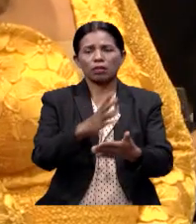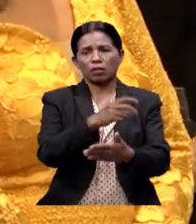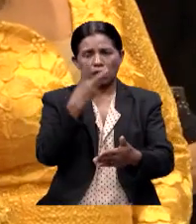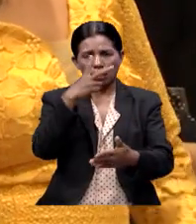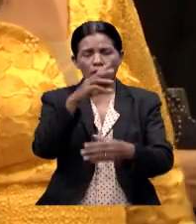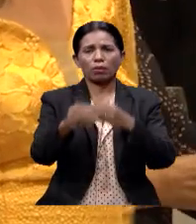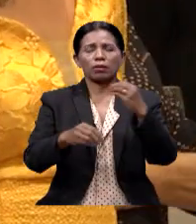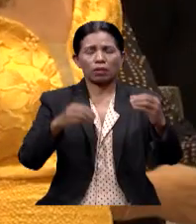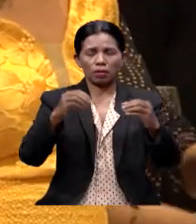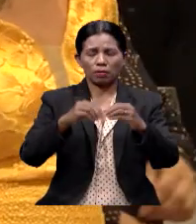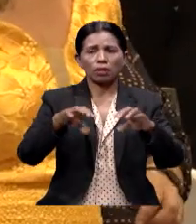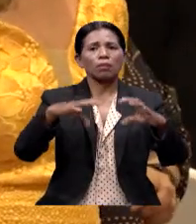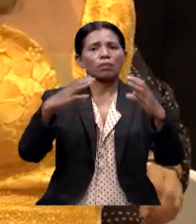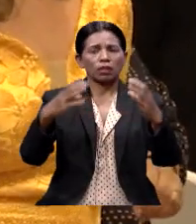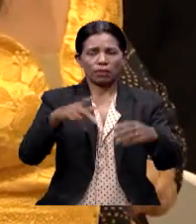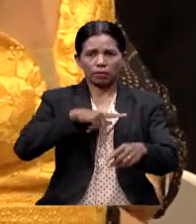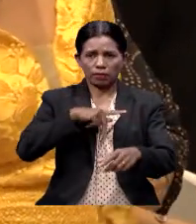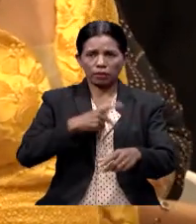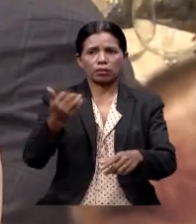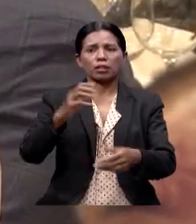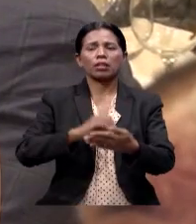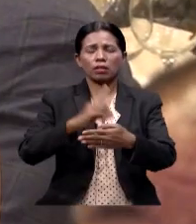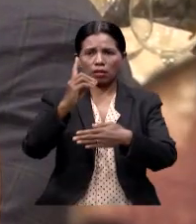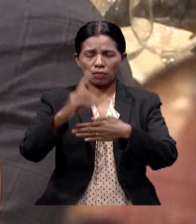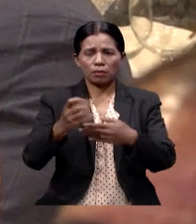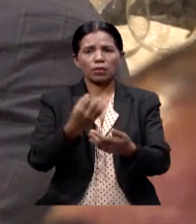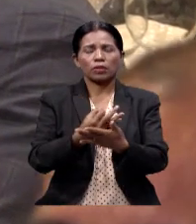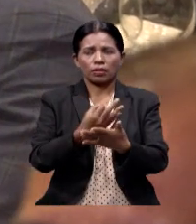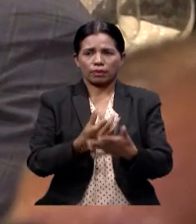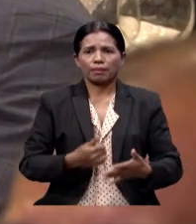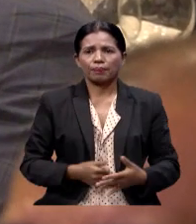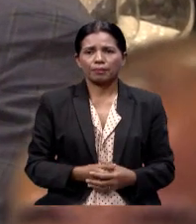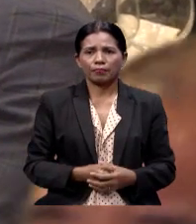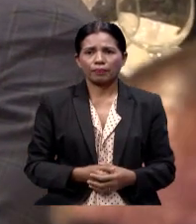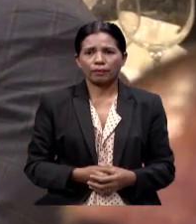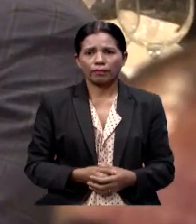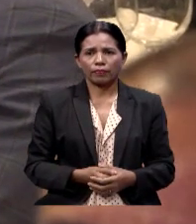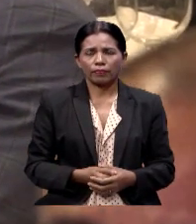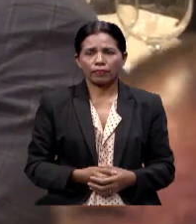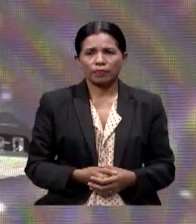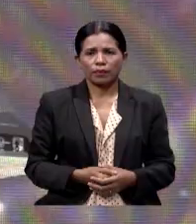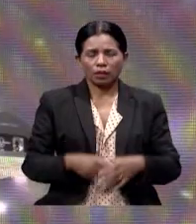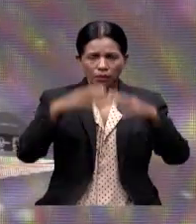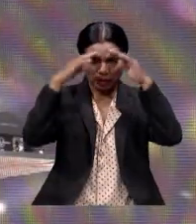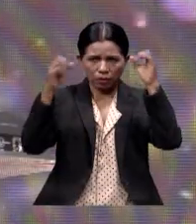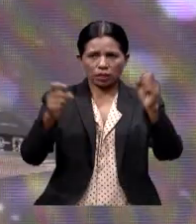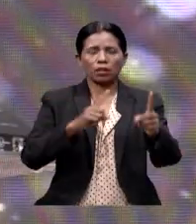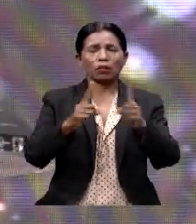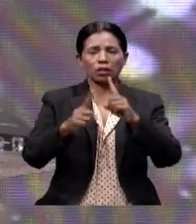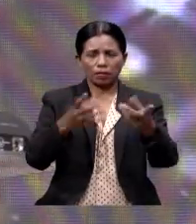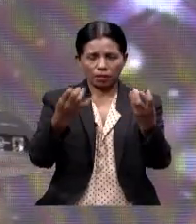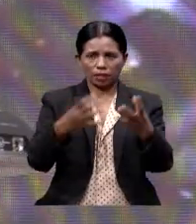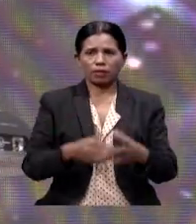sira no desenvolve sistema financeiro. Oi, Presidente do Banco Kulima Aragona,